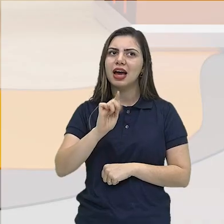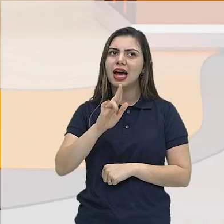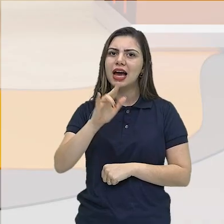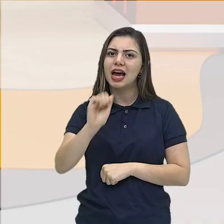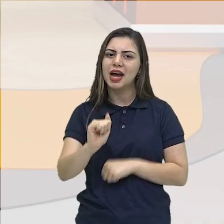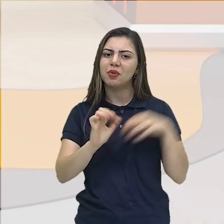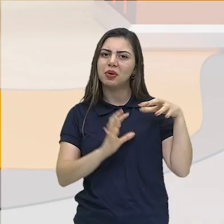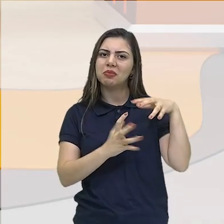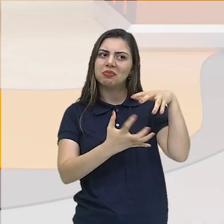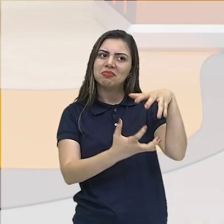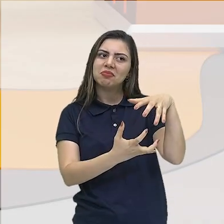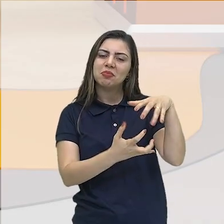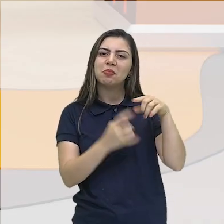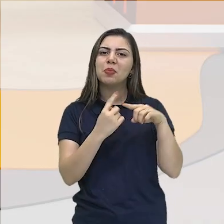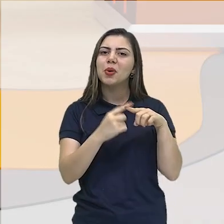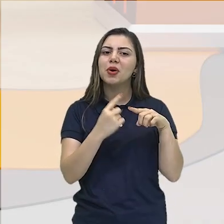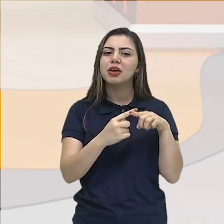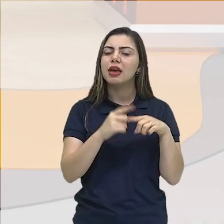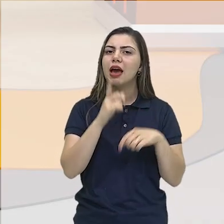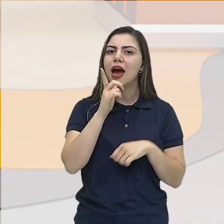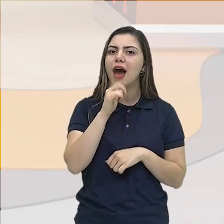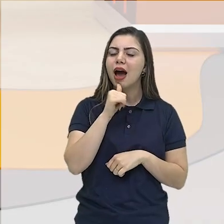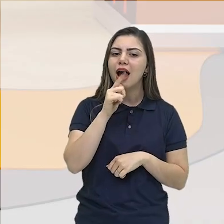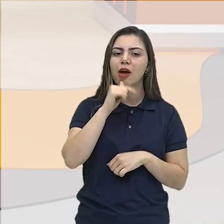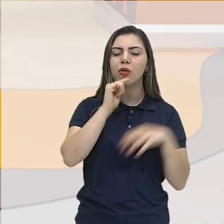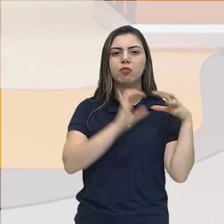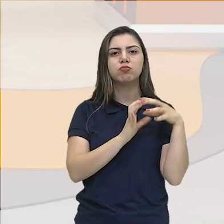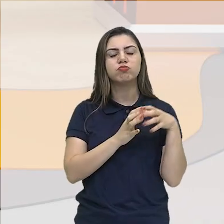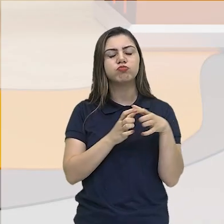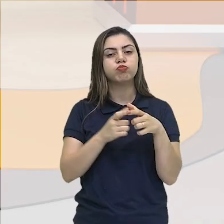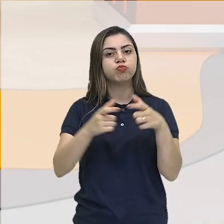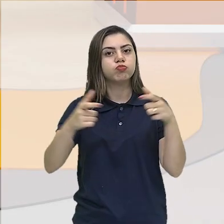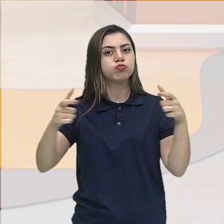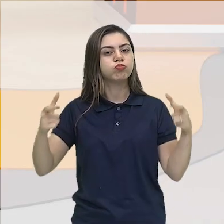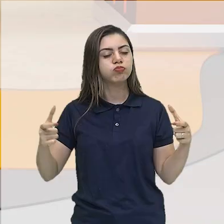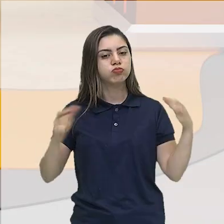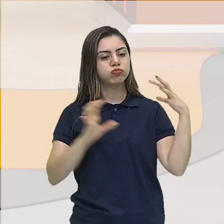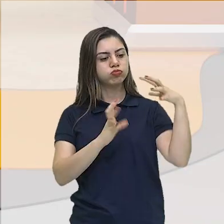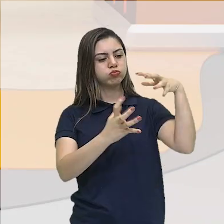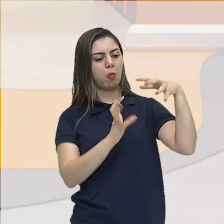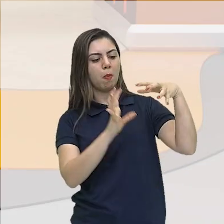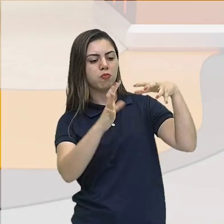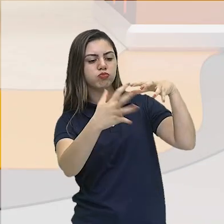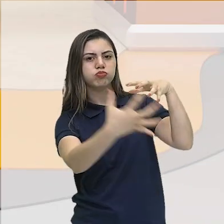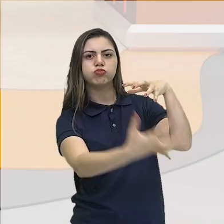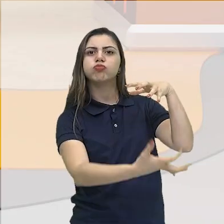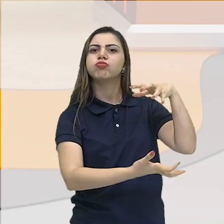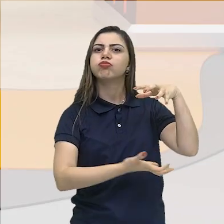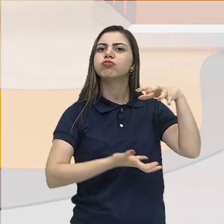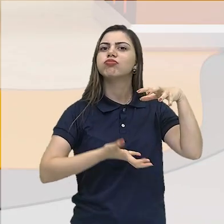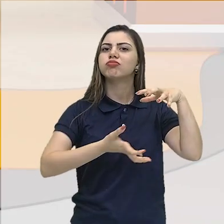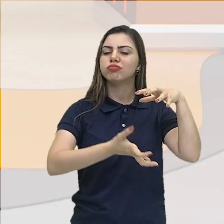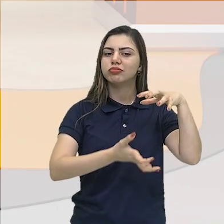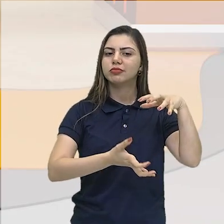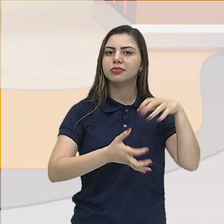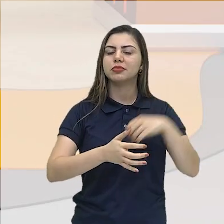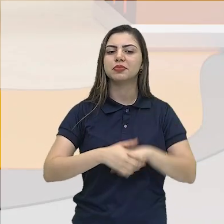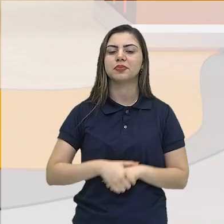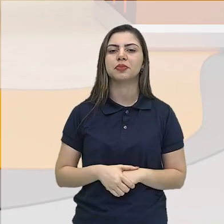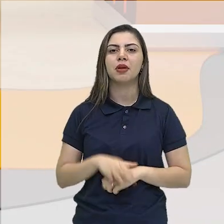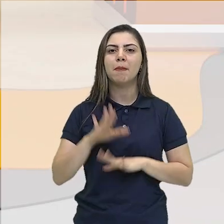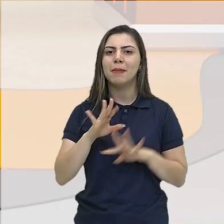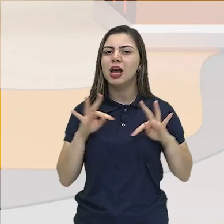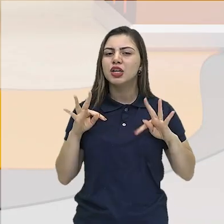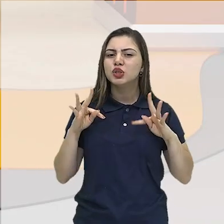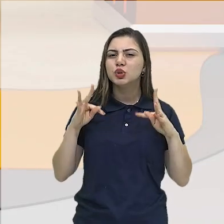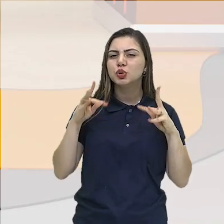gente tem um planeta que ele tem esse recurso em abundância. Só que não é todo esse